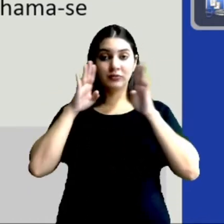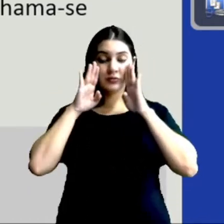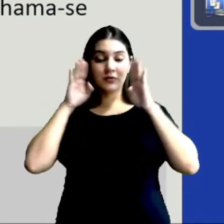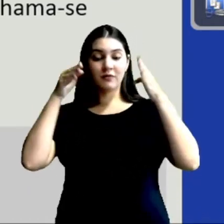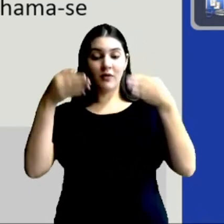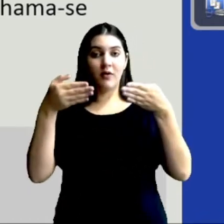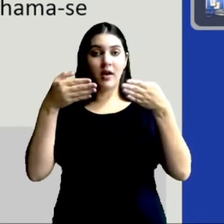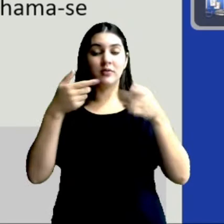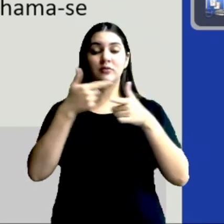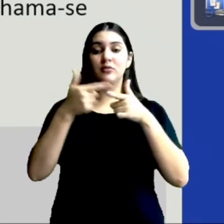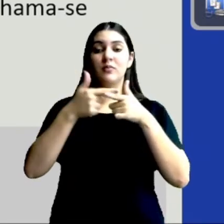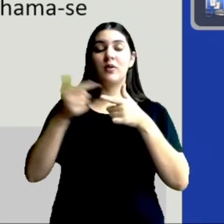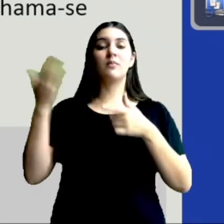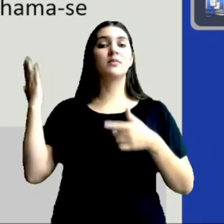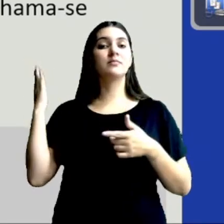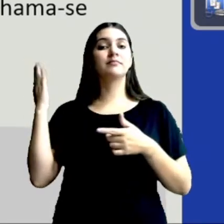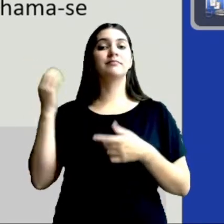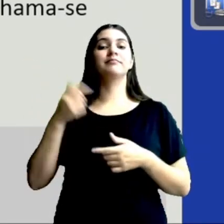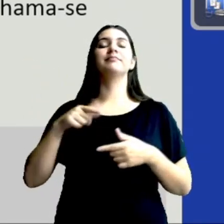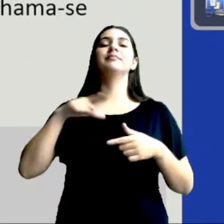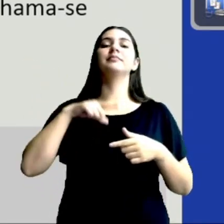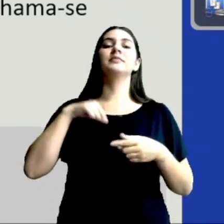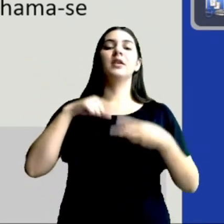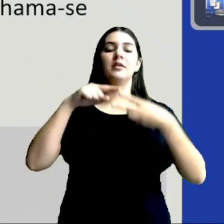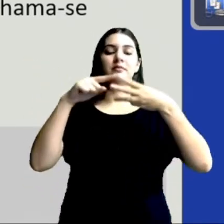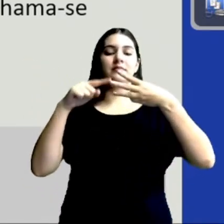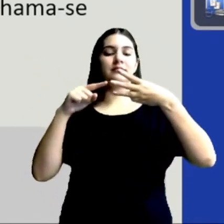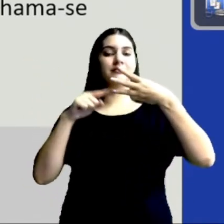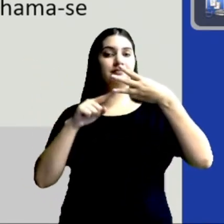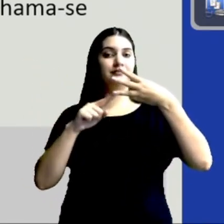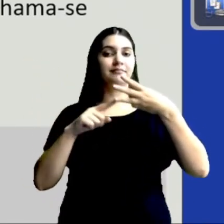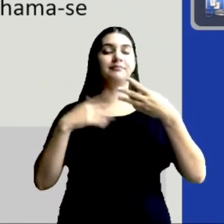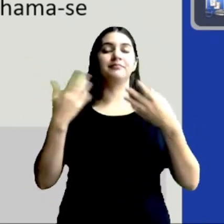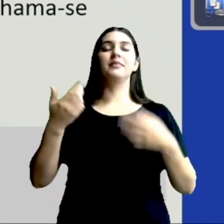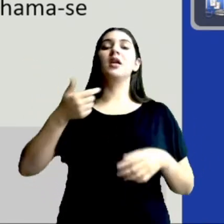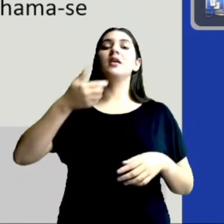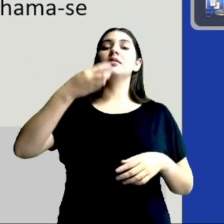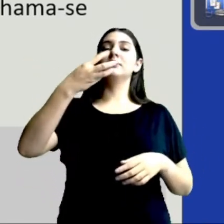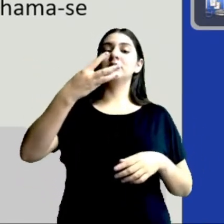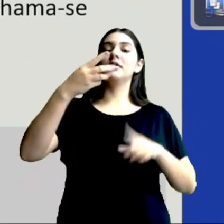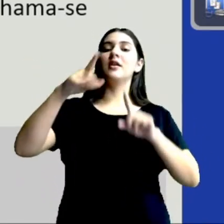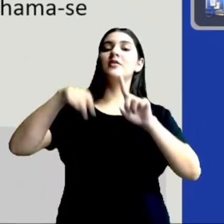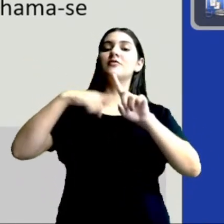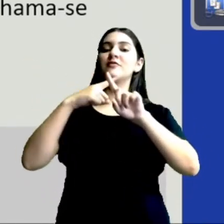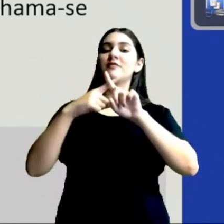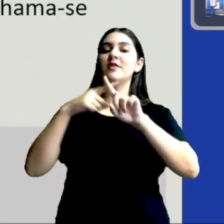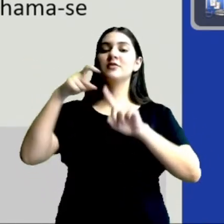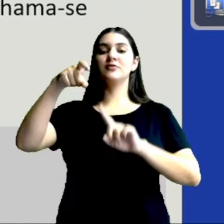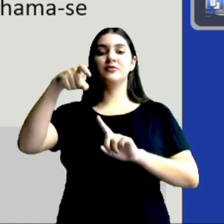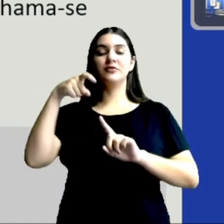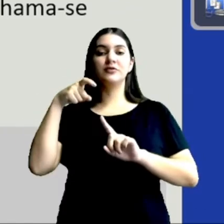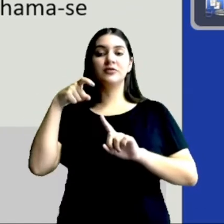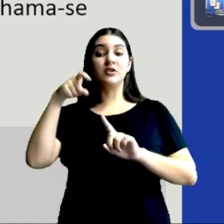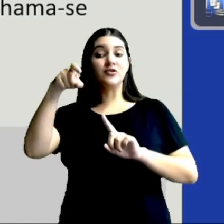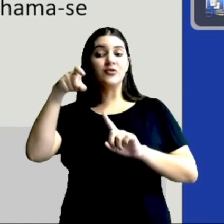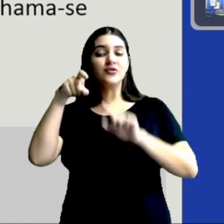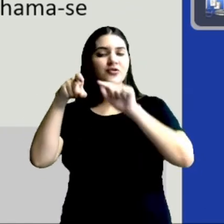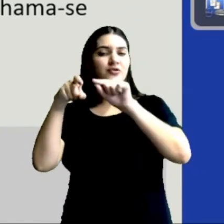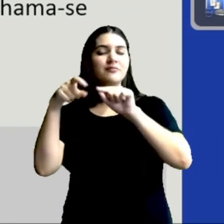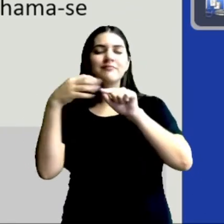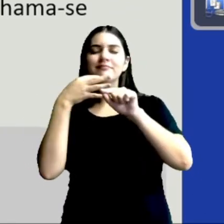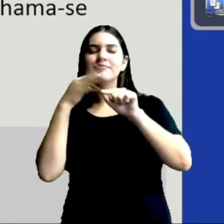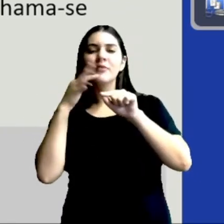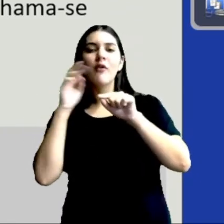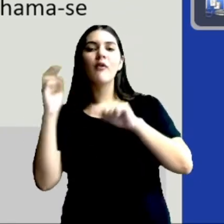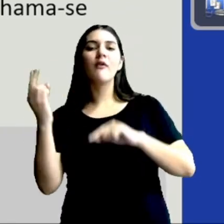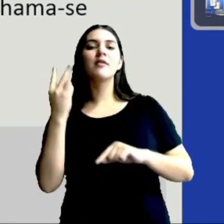ó. No terceiro caso, temos 3 vezes x. X representa um valor até então desconhecido,